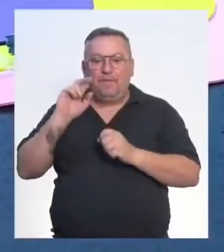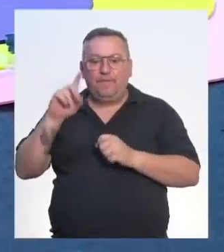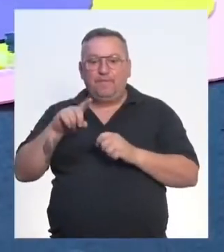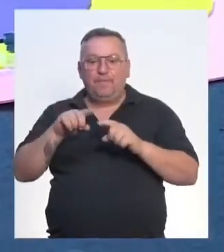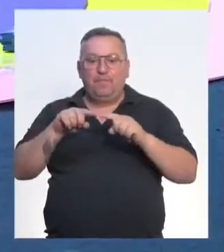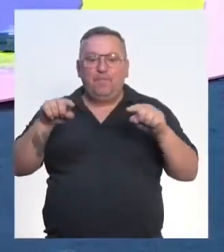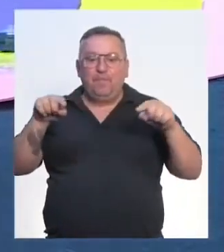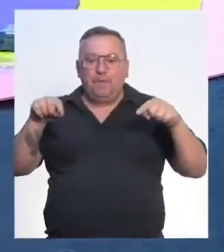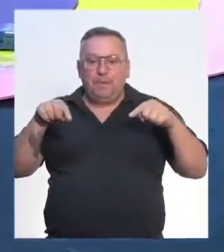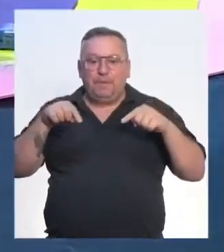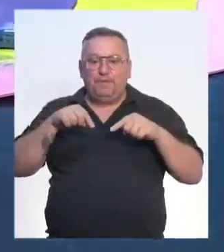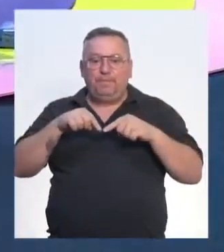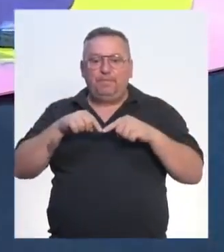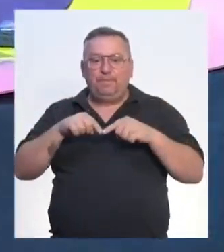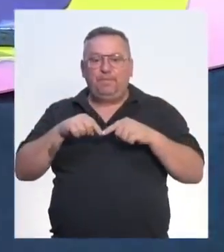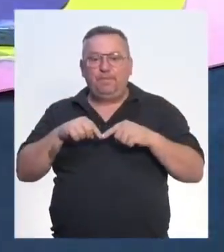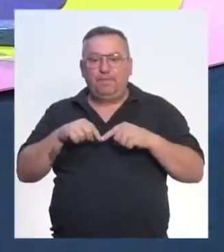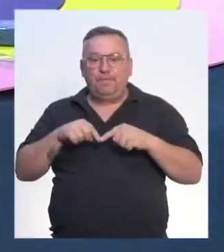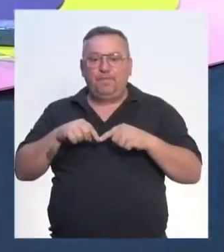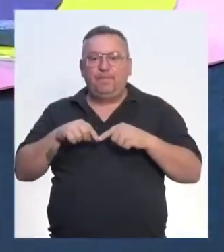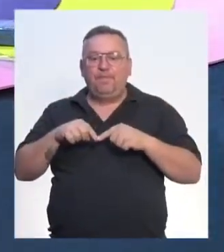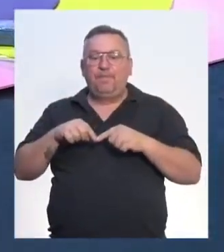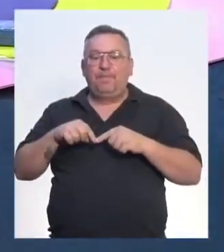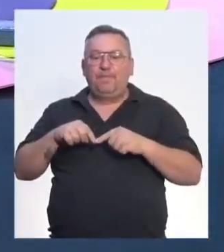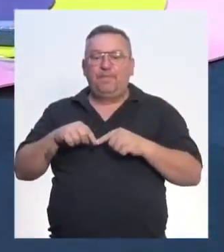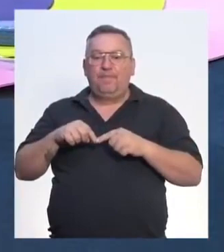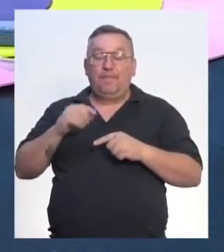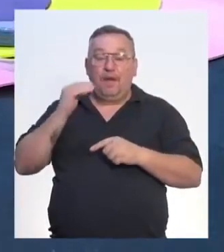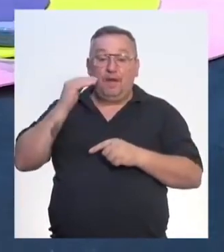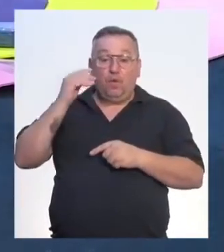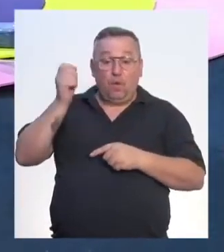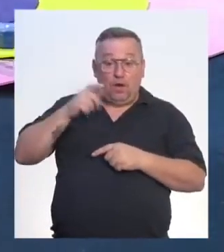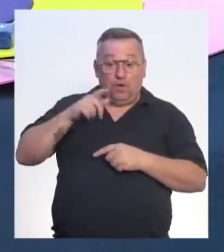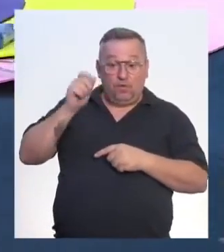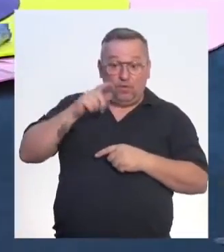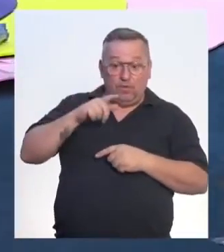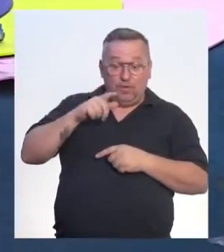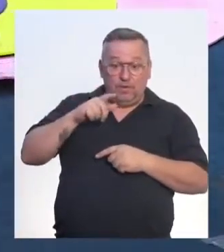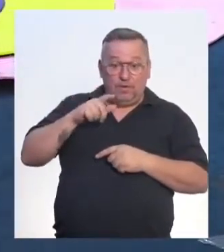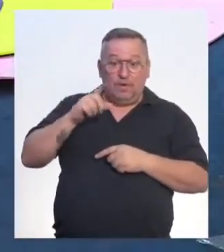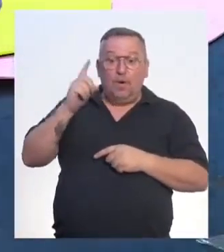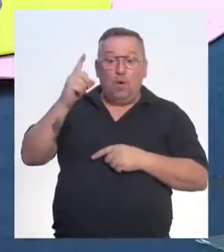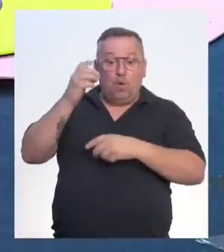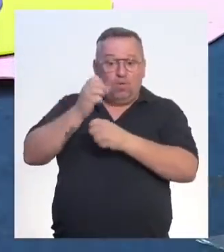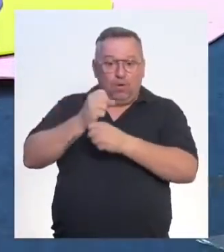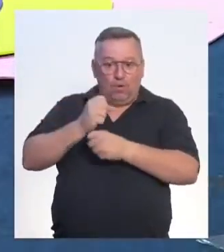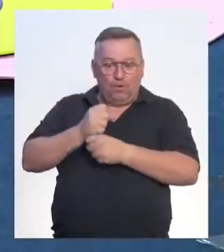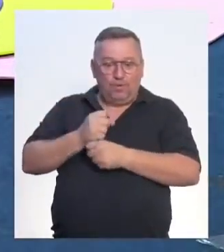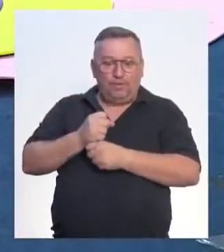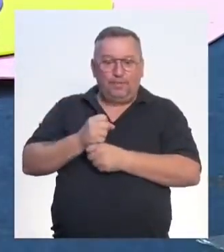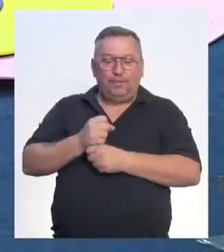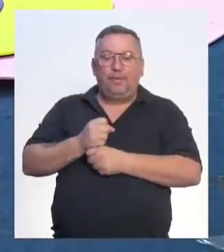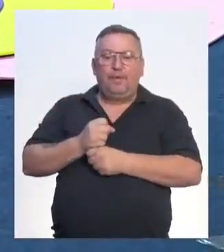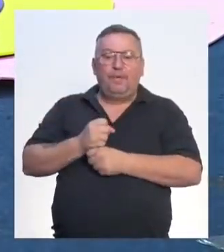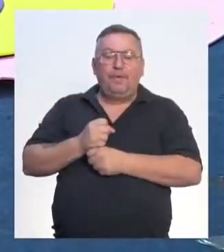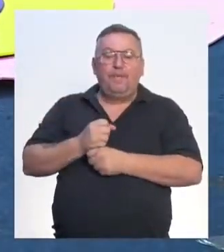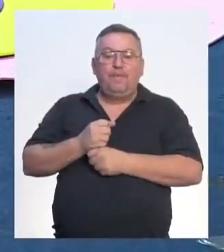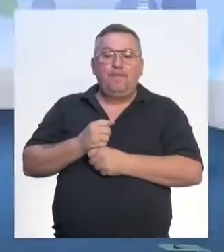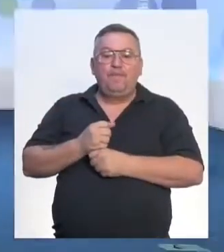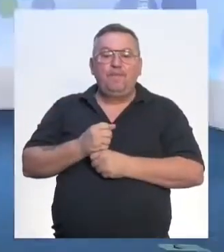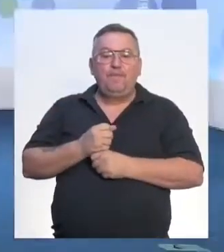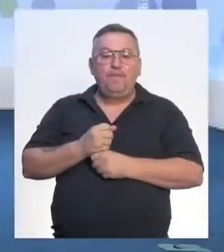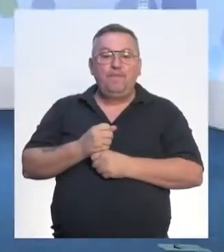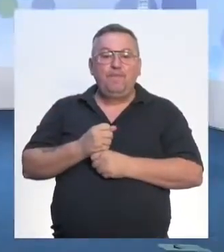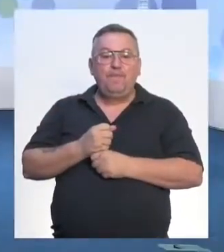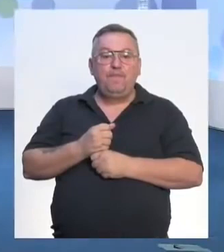mostrar para Isso. vocês. Ele parou esse aqui, ó, no rosa, que vale 1 ponto ali. Então eu multiplico por 1.